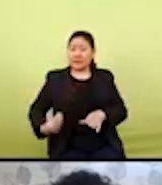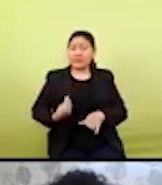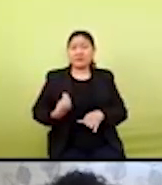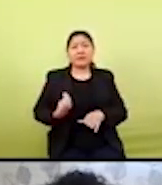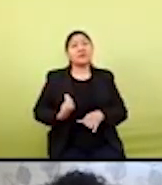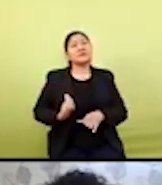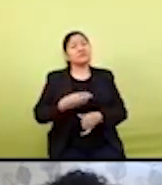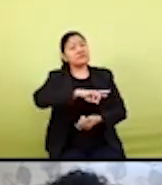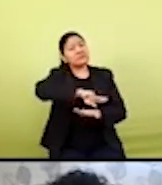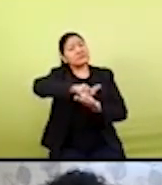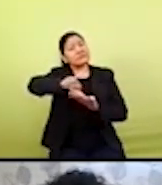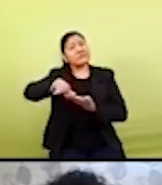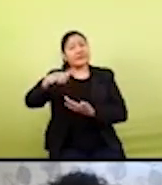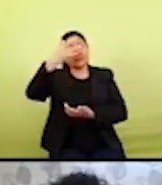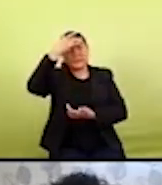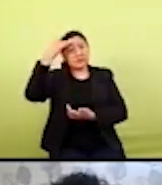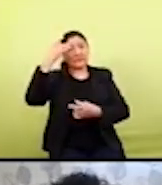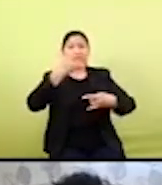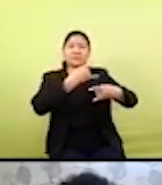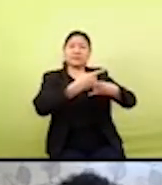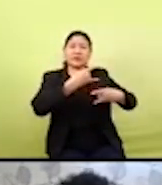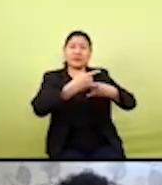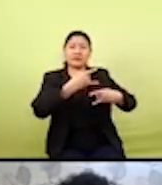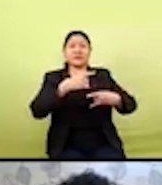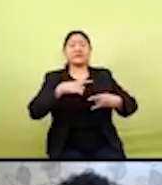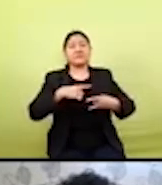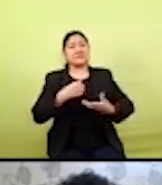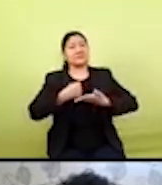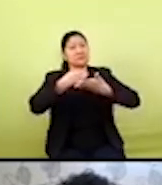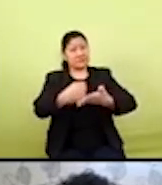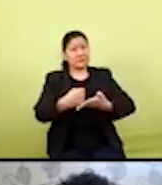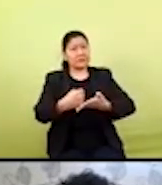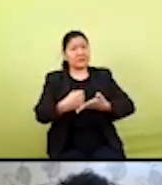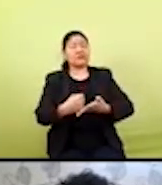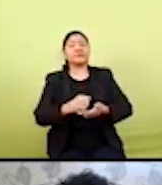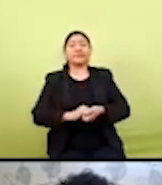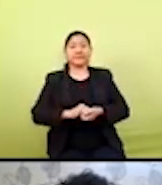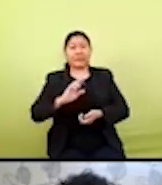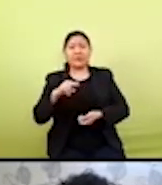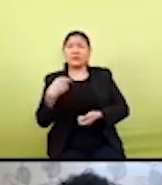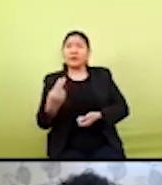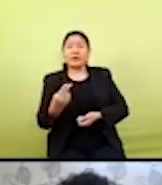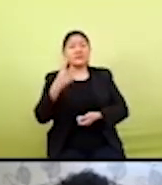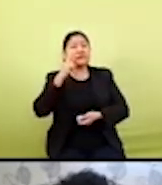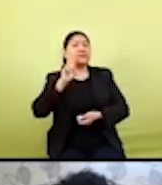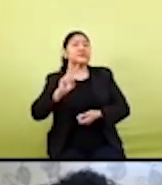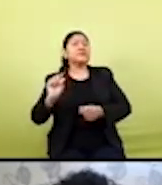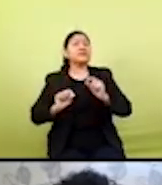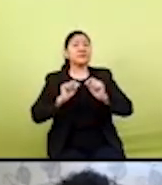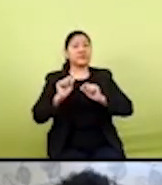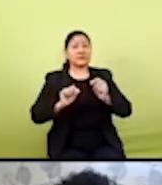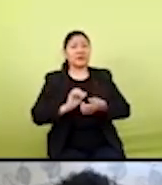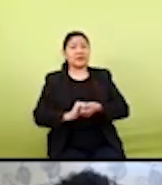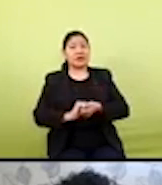aí o alcance das lives da CEMED, e, por outro lado, a gente acaba perdendo